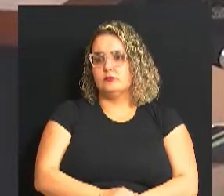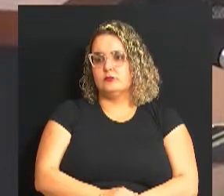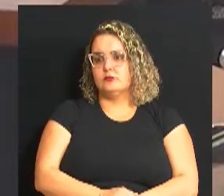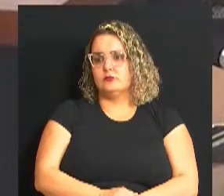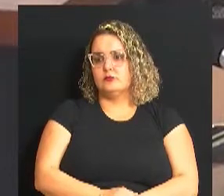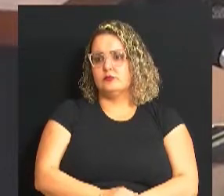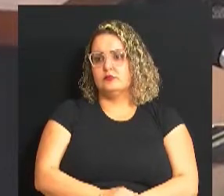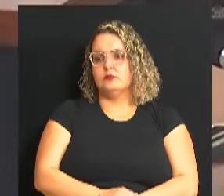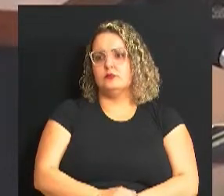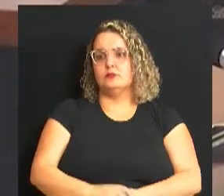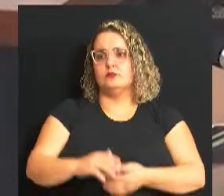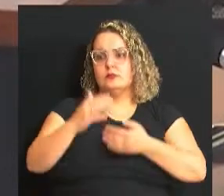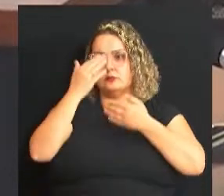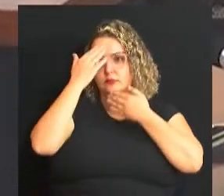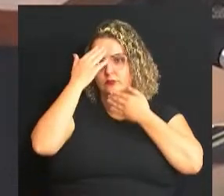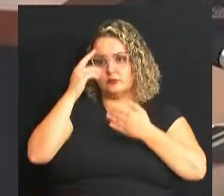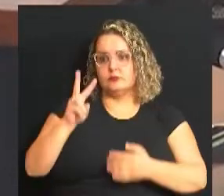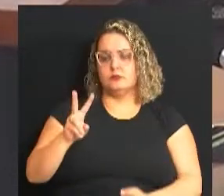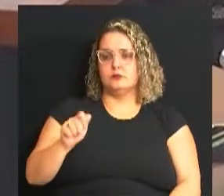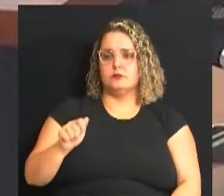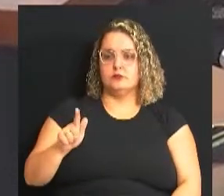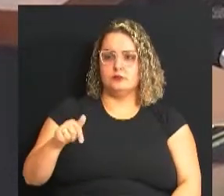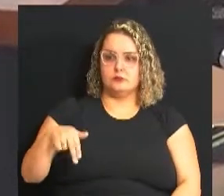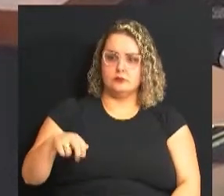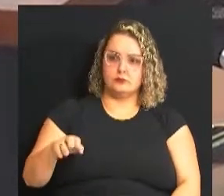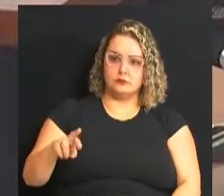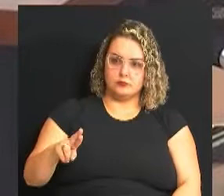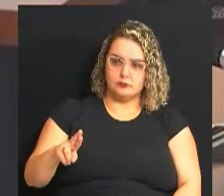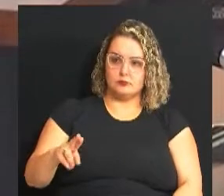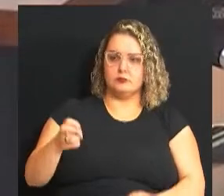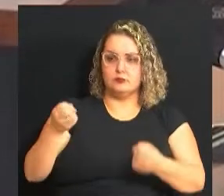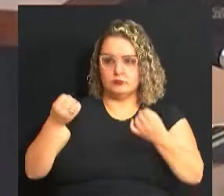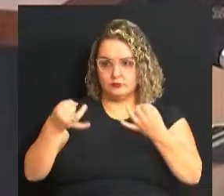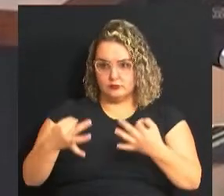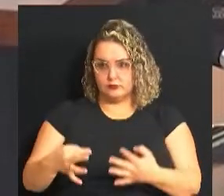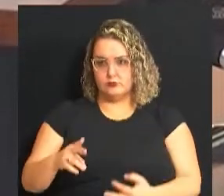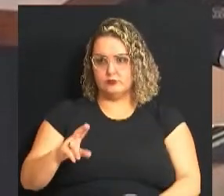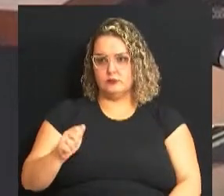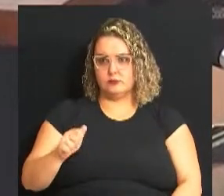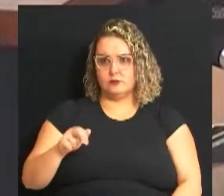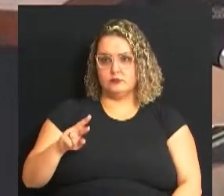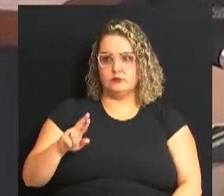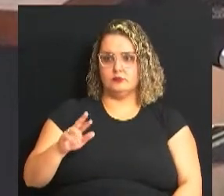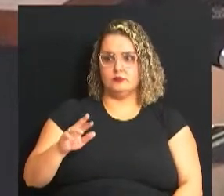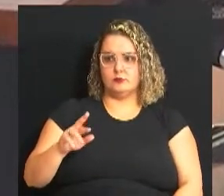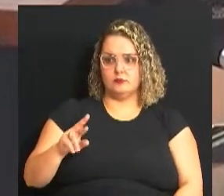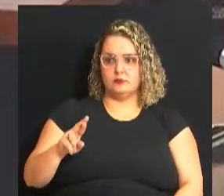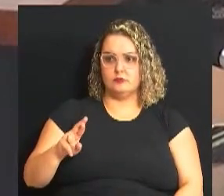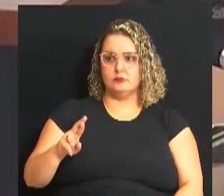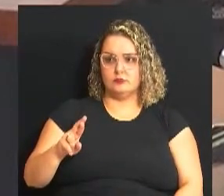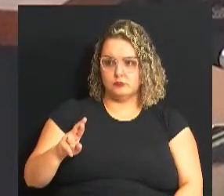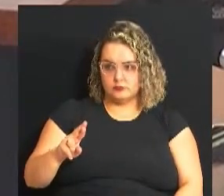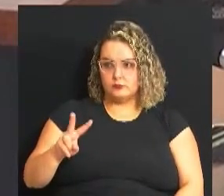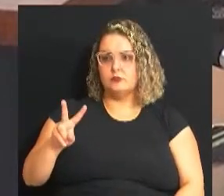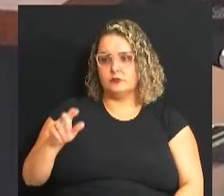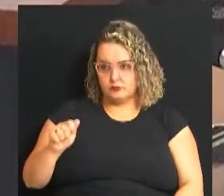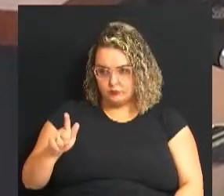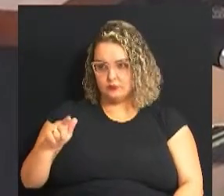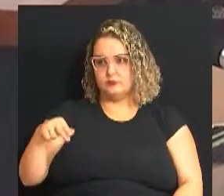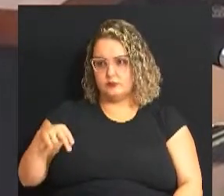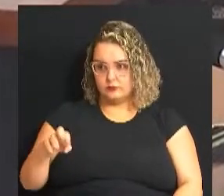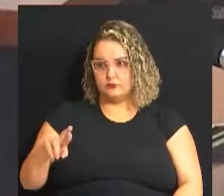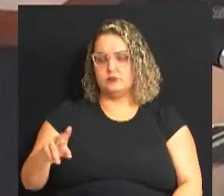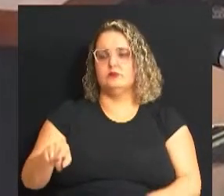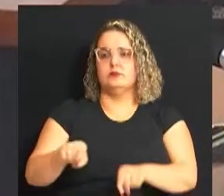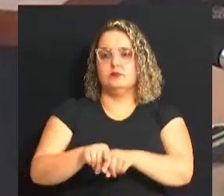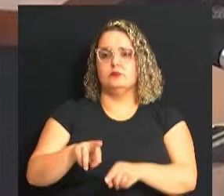Muito obrigado, Wagner, pelos esclarecimentos. Ao Rafael, o Wagner e Rafael.